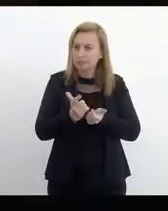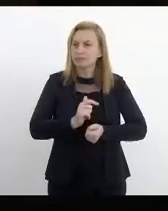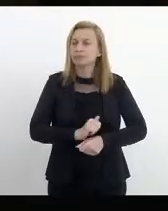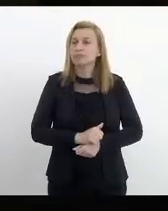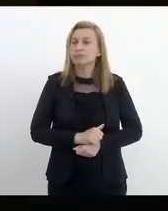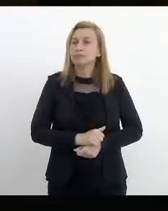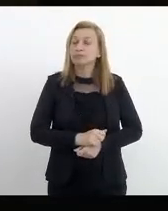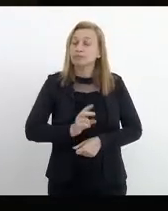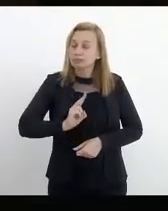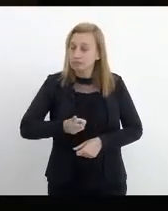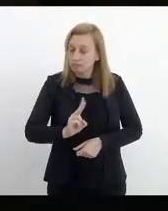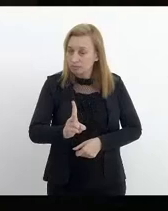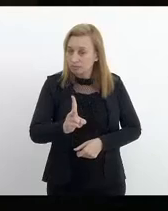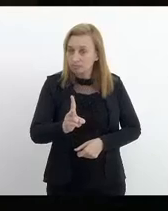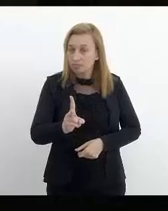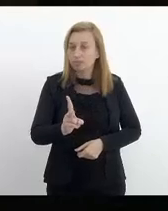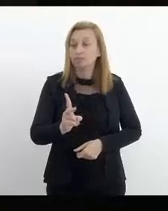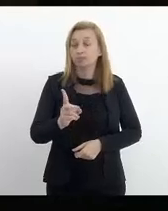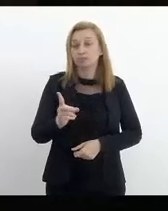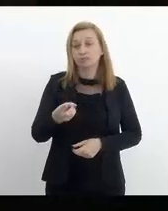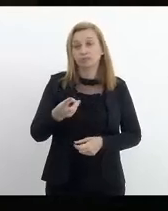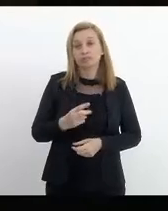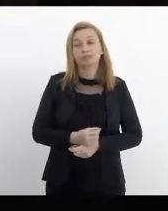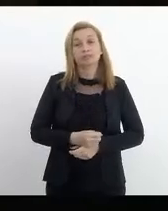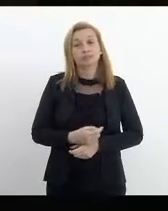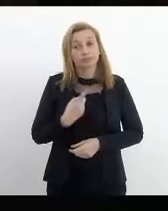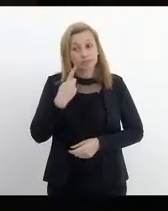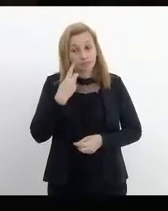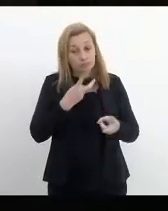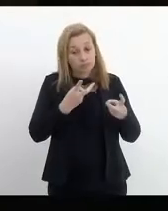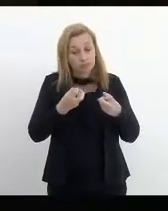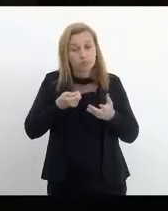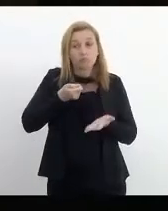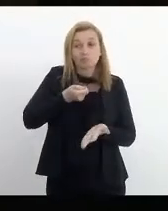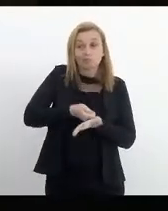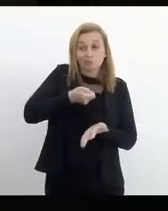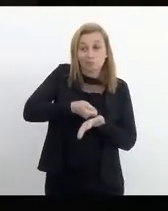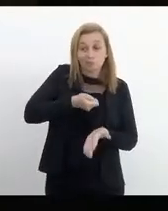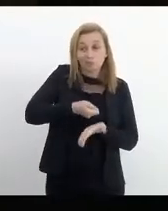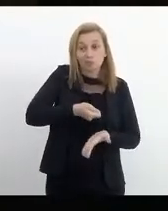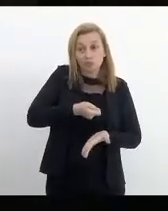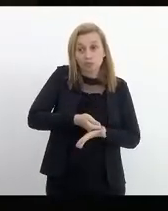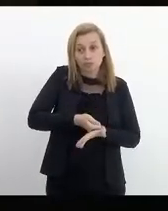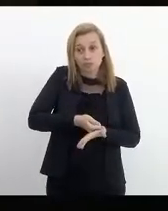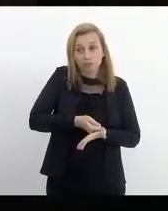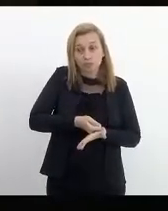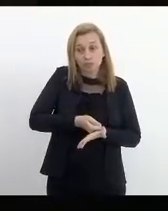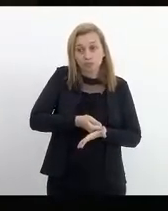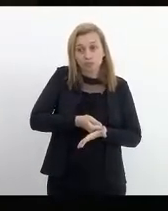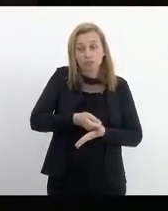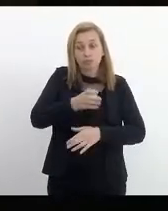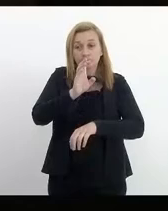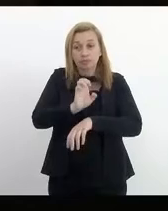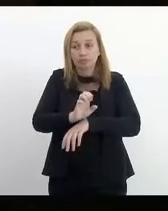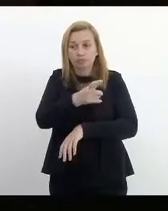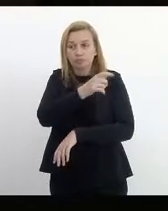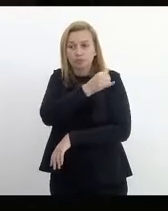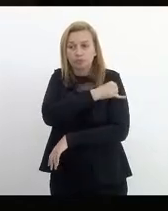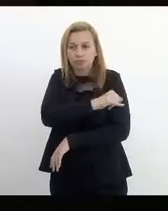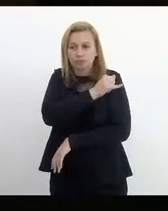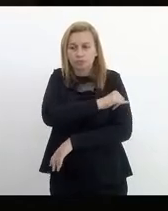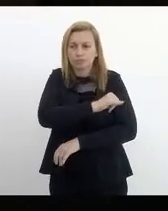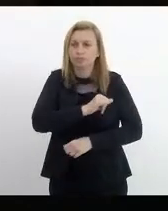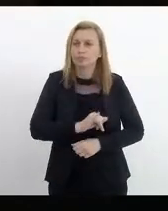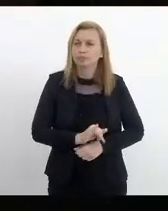nós sempre nos batemos e sempre cobramos do executivo do Estado do Rio de